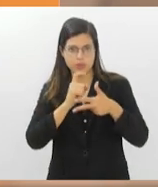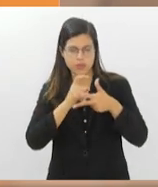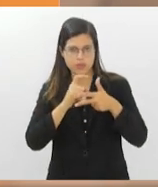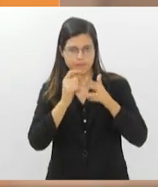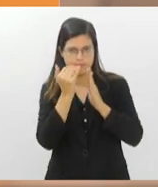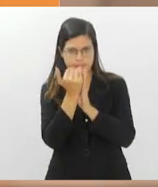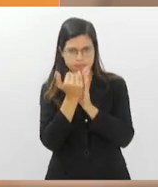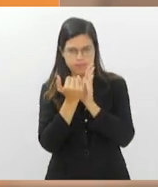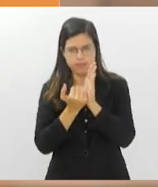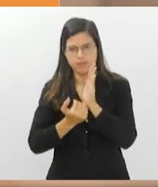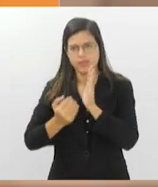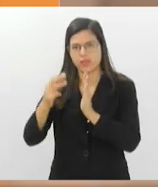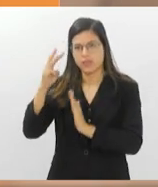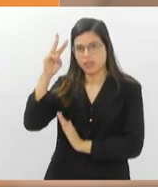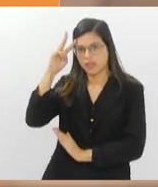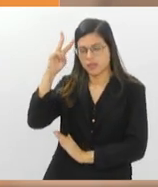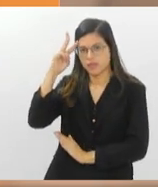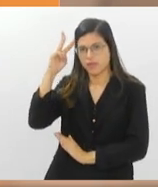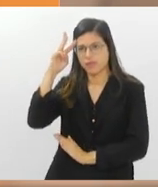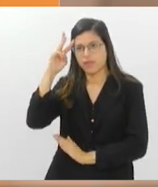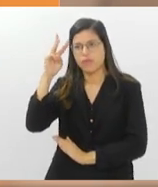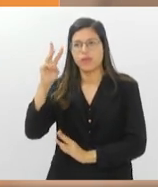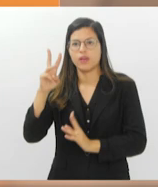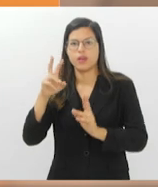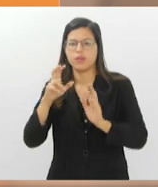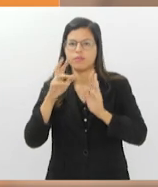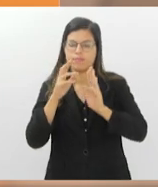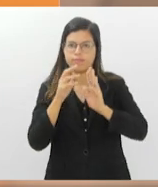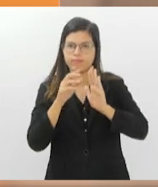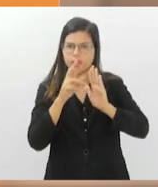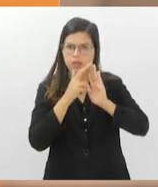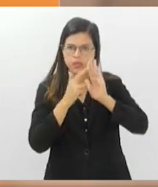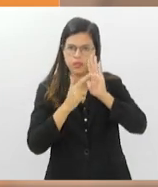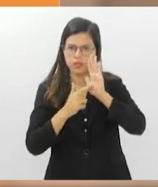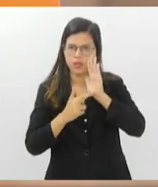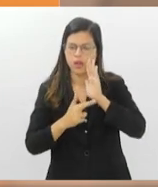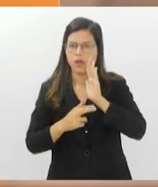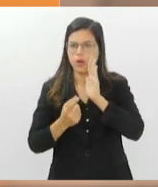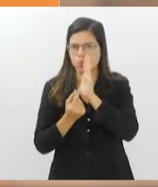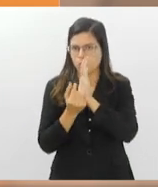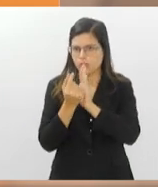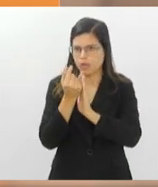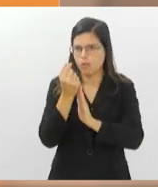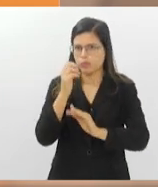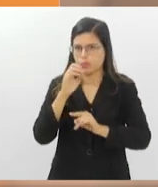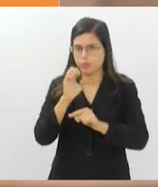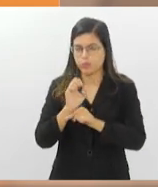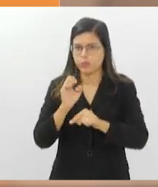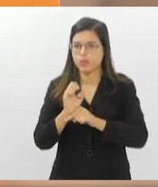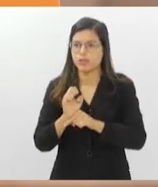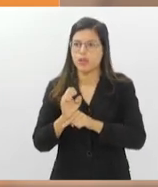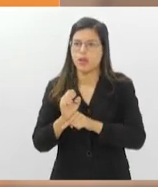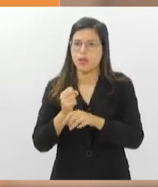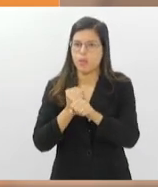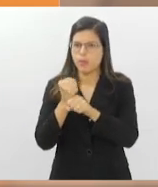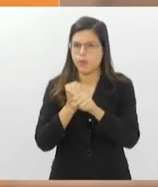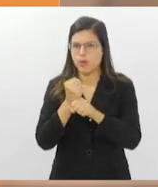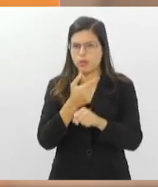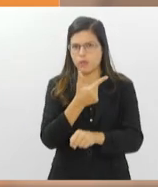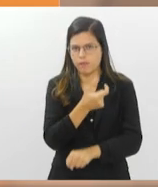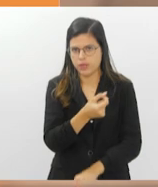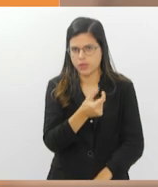pauta desta terça-feira estabelece as diretrizes orçamentárias do Estado para o exercício de